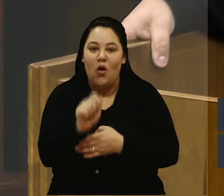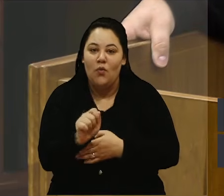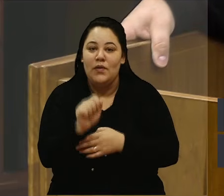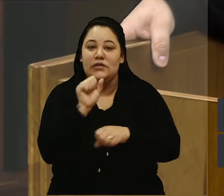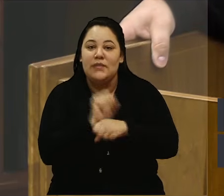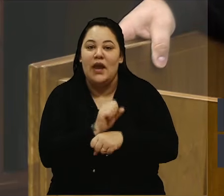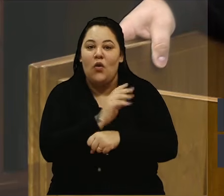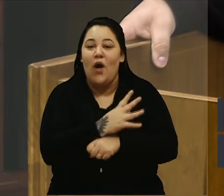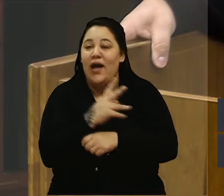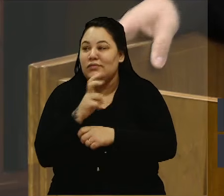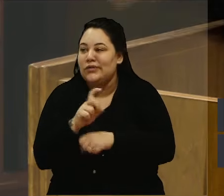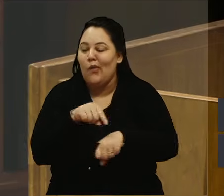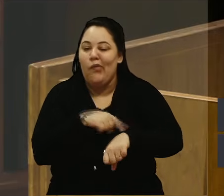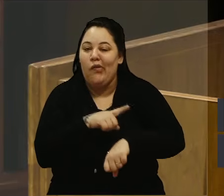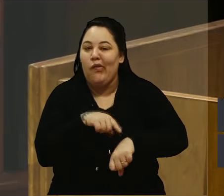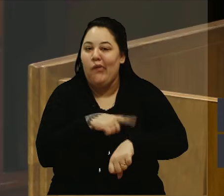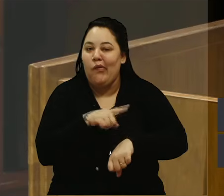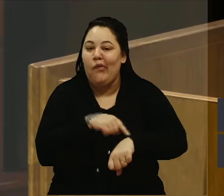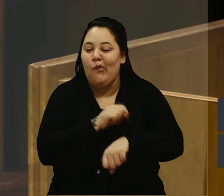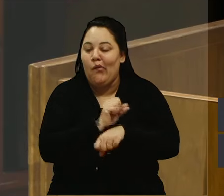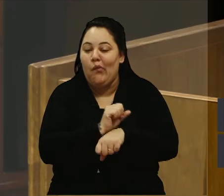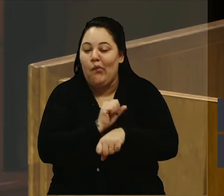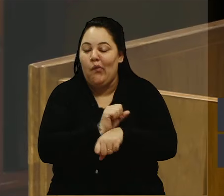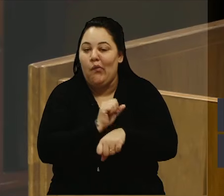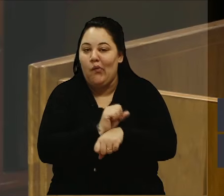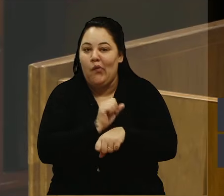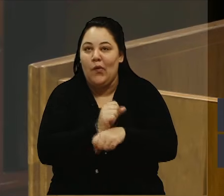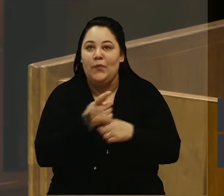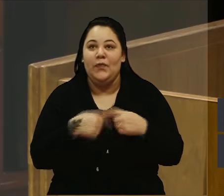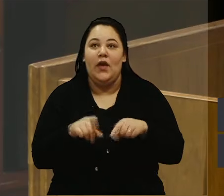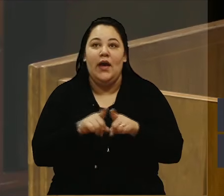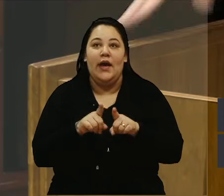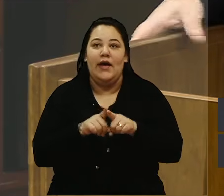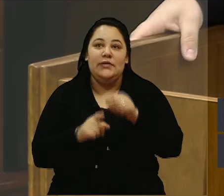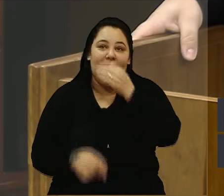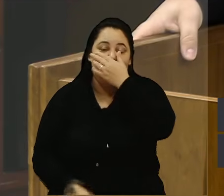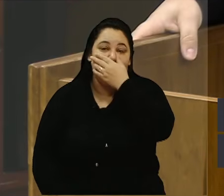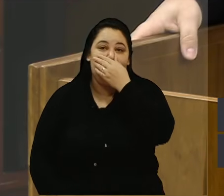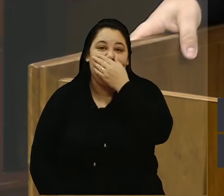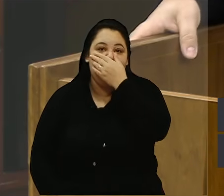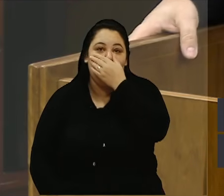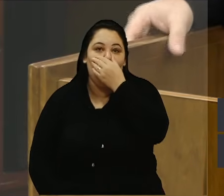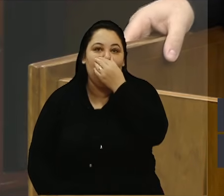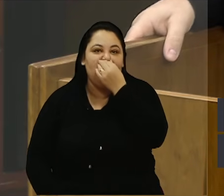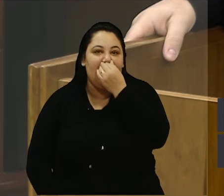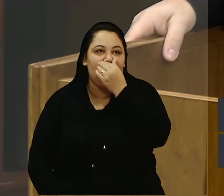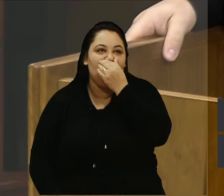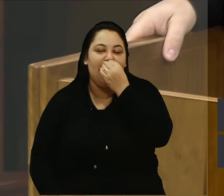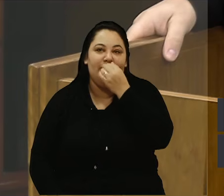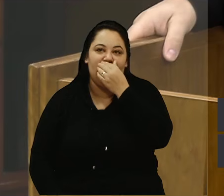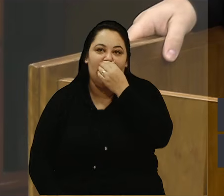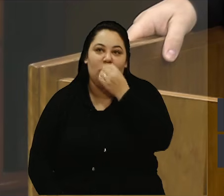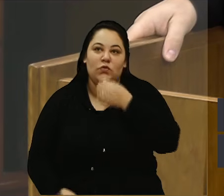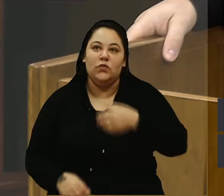horas. Que tem as classificações verde, azul, enfim. E a maioria é verde e azul.